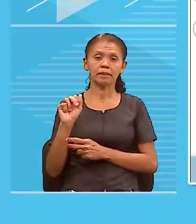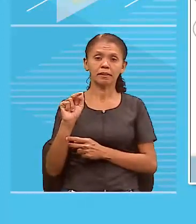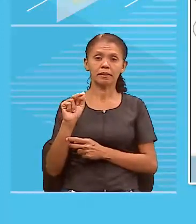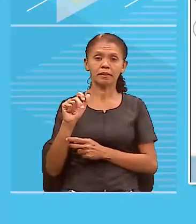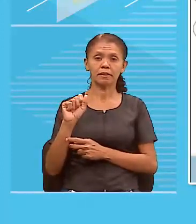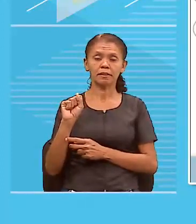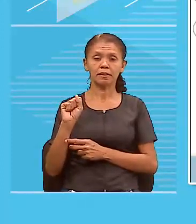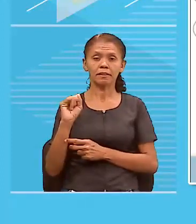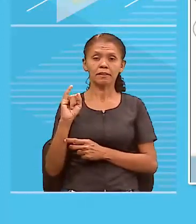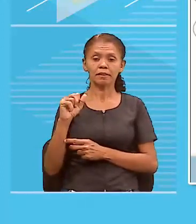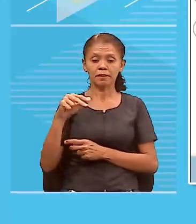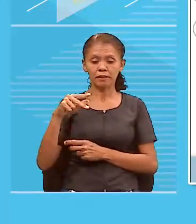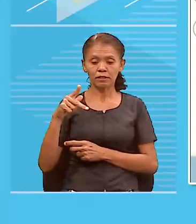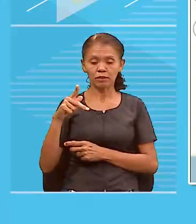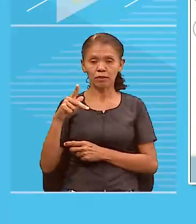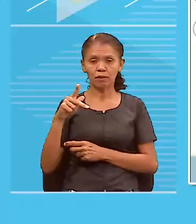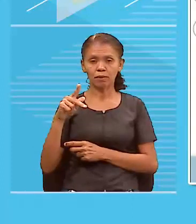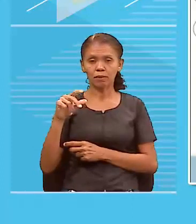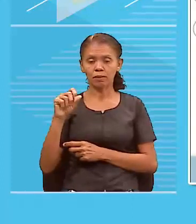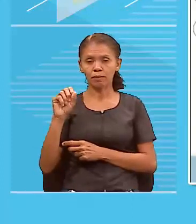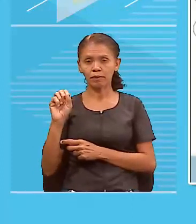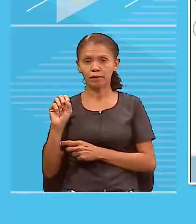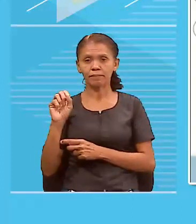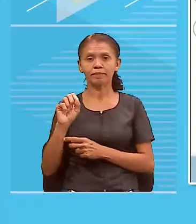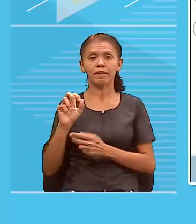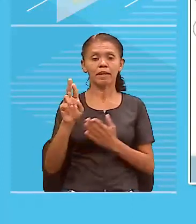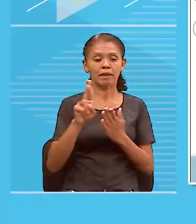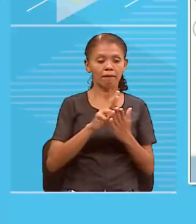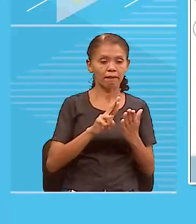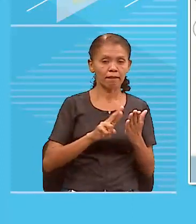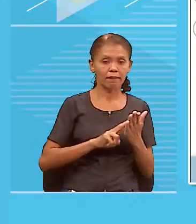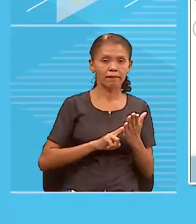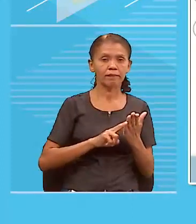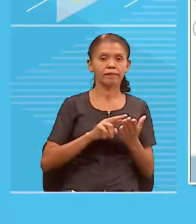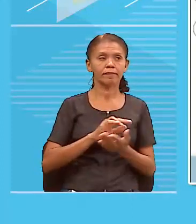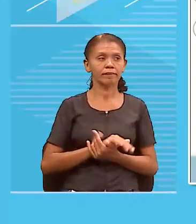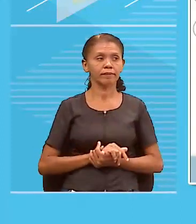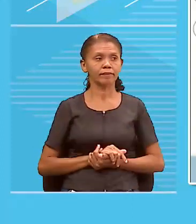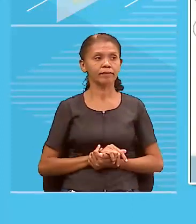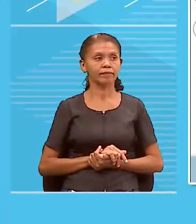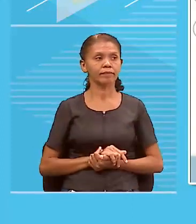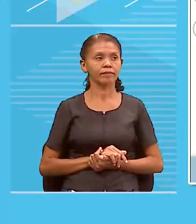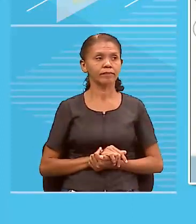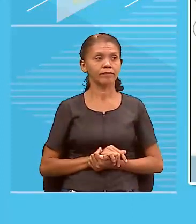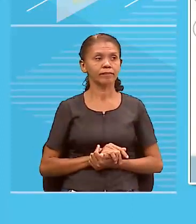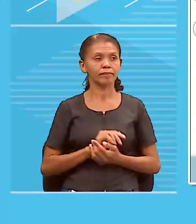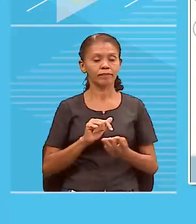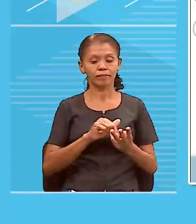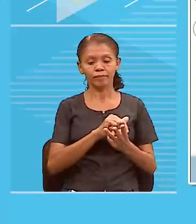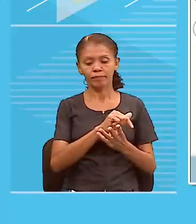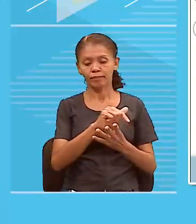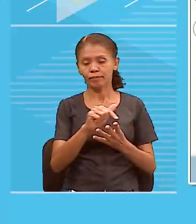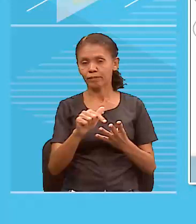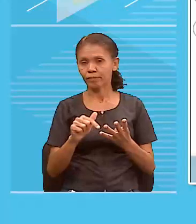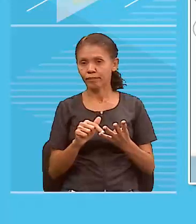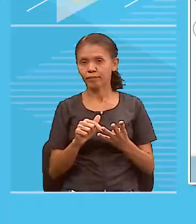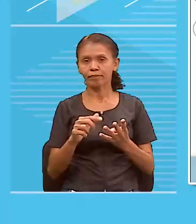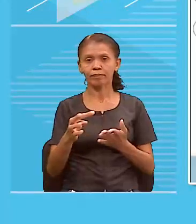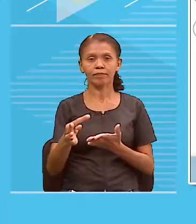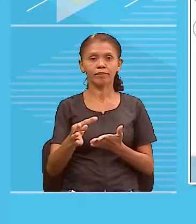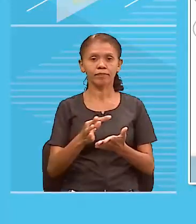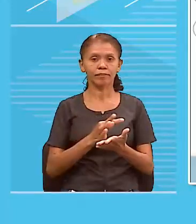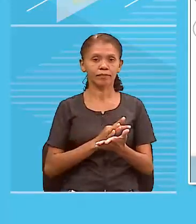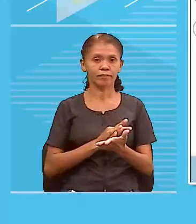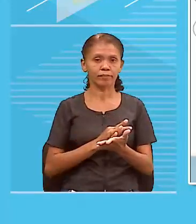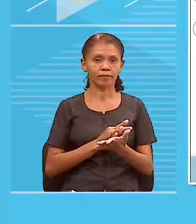é receita tá caiu já dois três quatro textos envolvendo